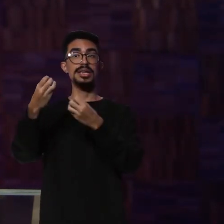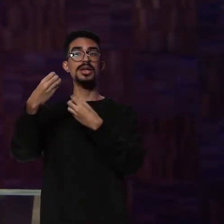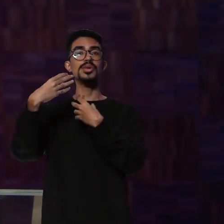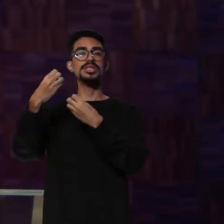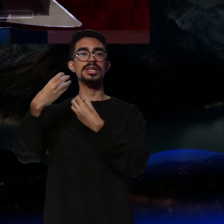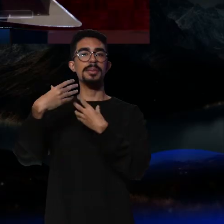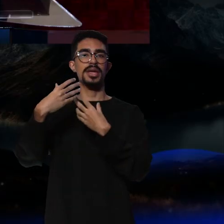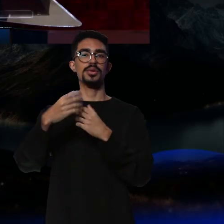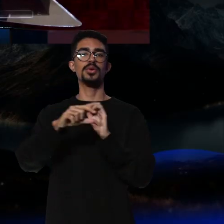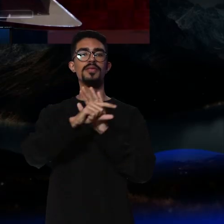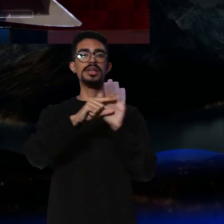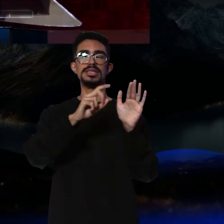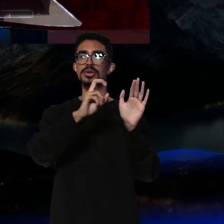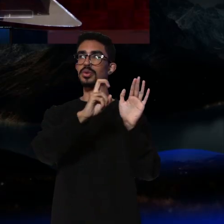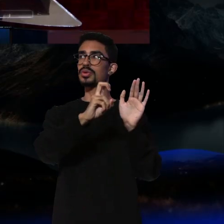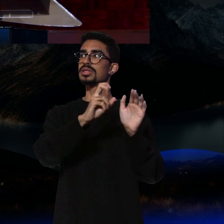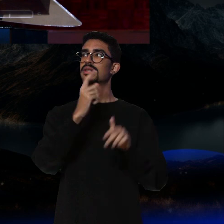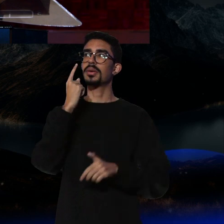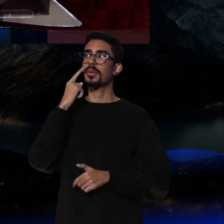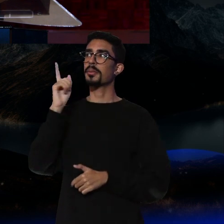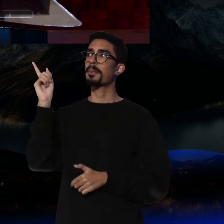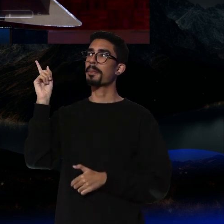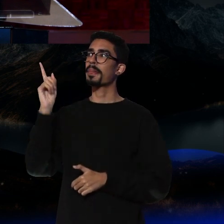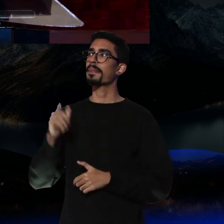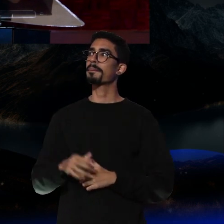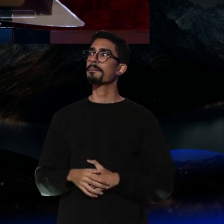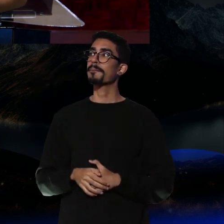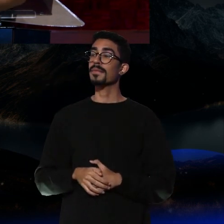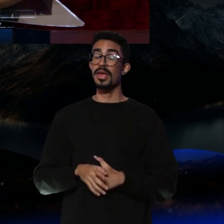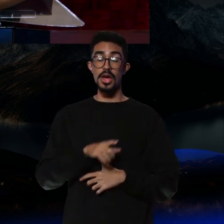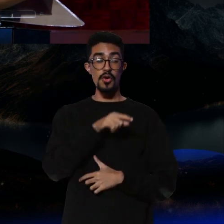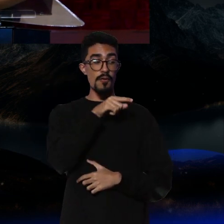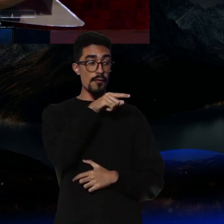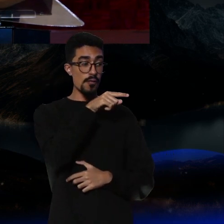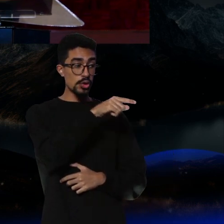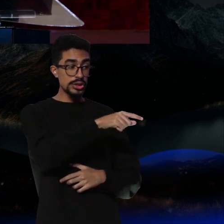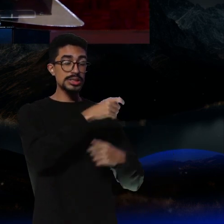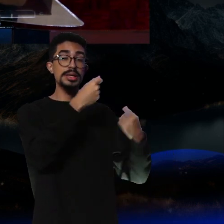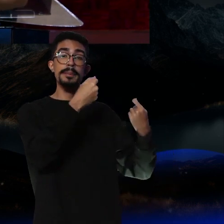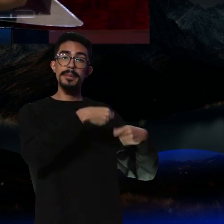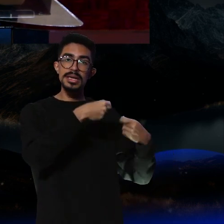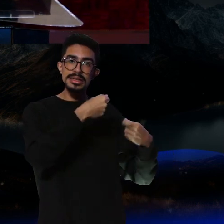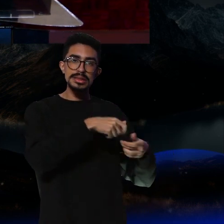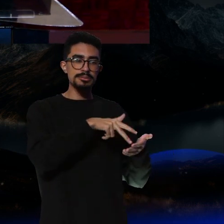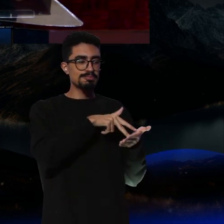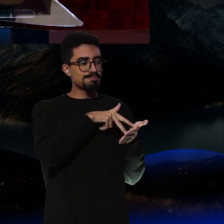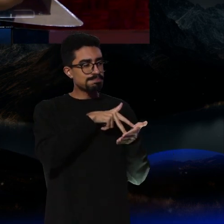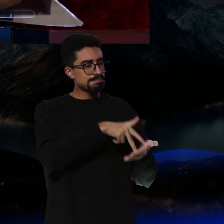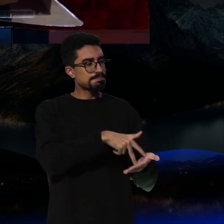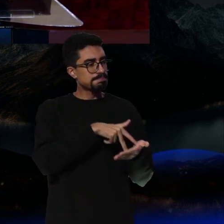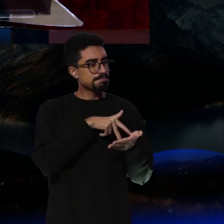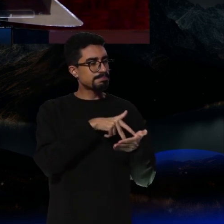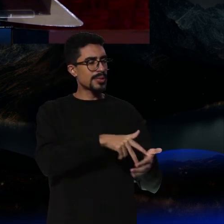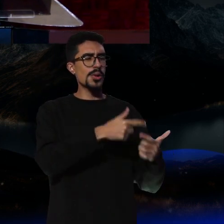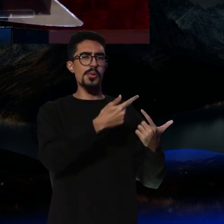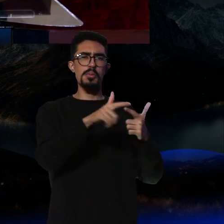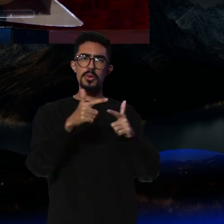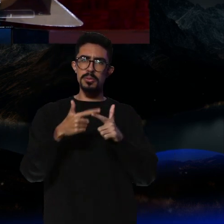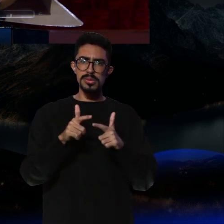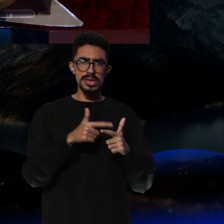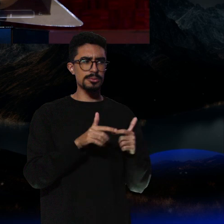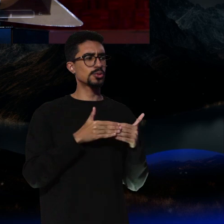5. Você, porém, seja sóbrio em tudo, suporte os sofrimentos, faça a obra de